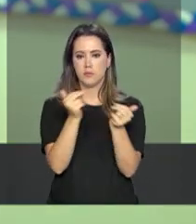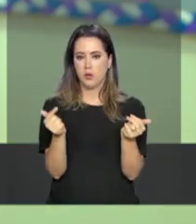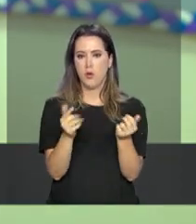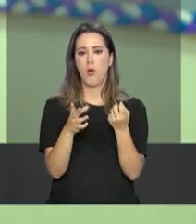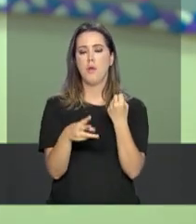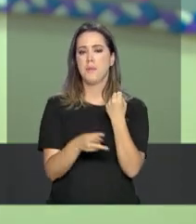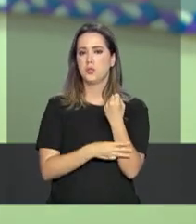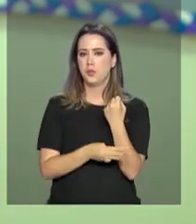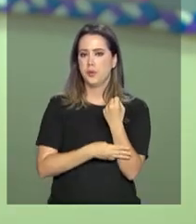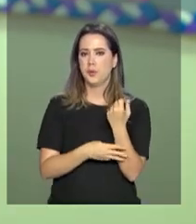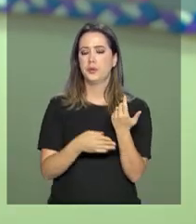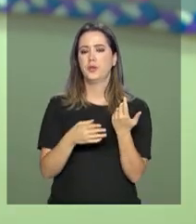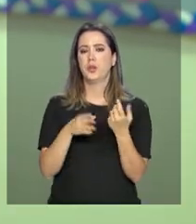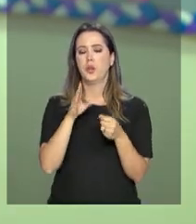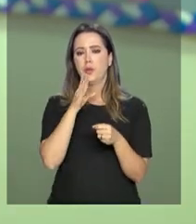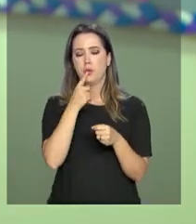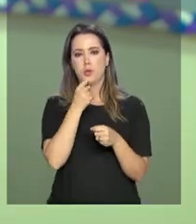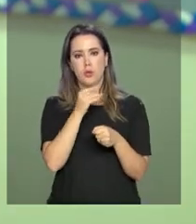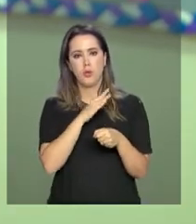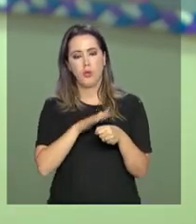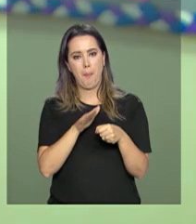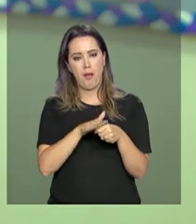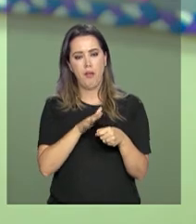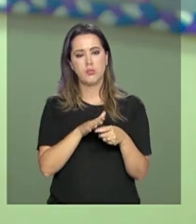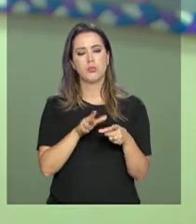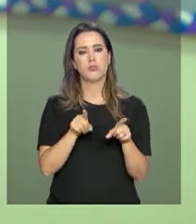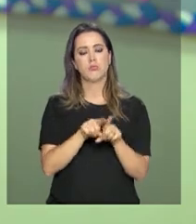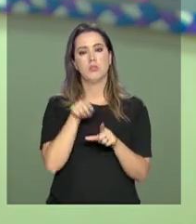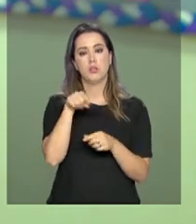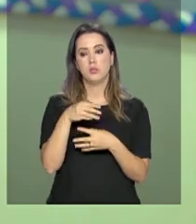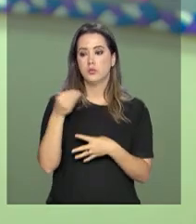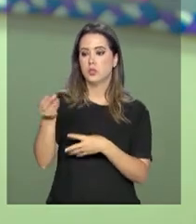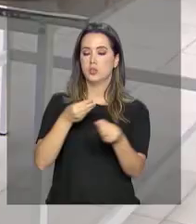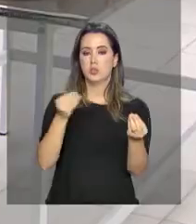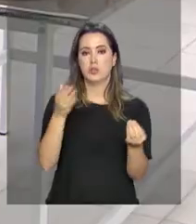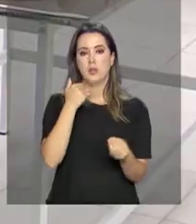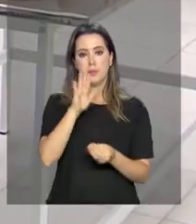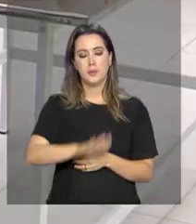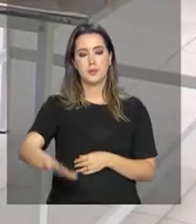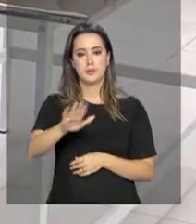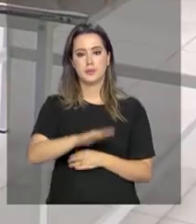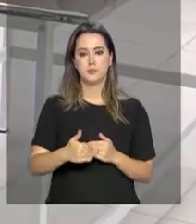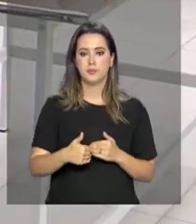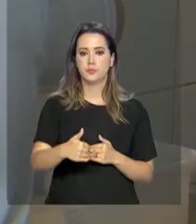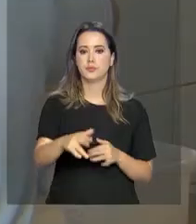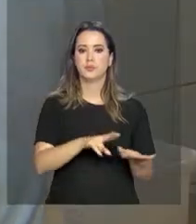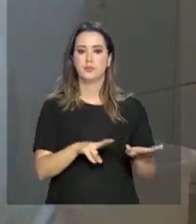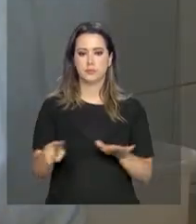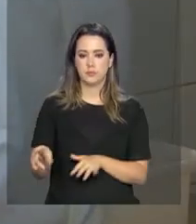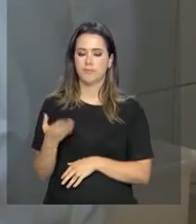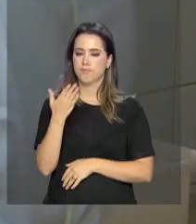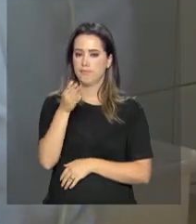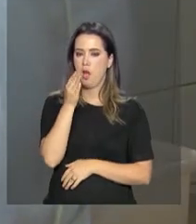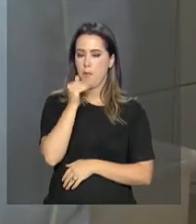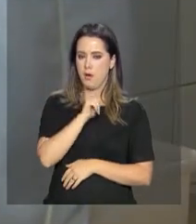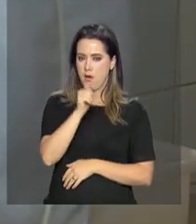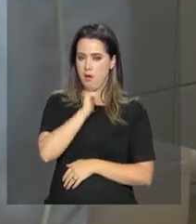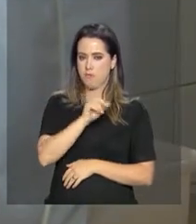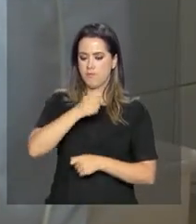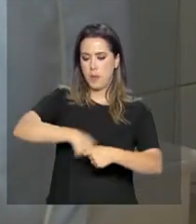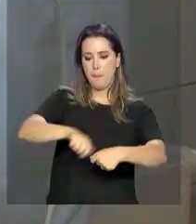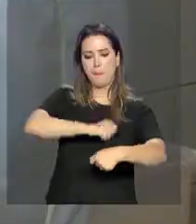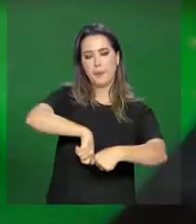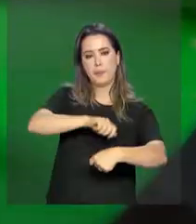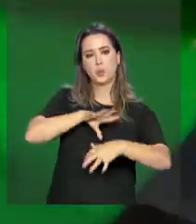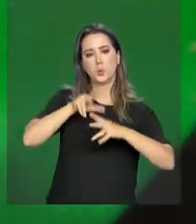mandioca. Então, assim, é o que a gente alimenta as crianças durante a semana. Essas cozinheiras são as responsáveis por